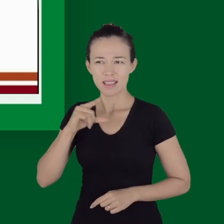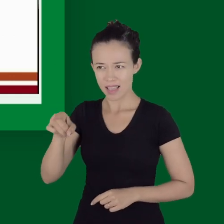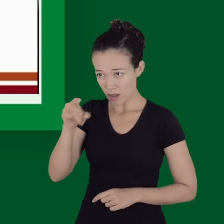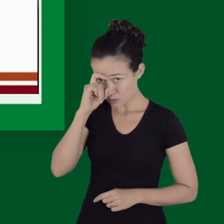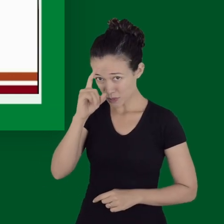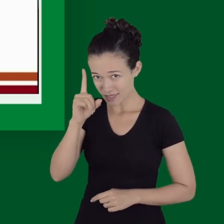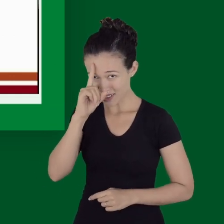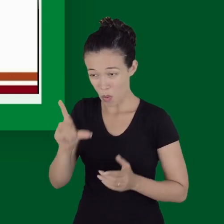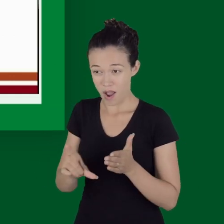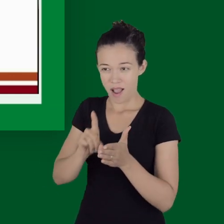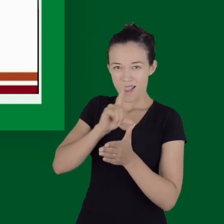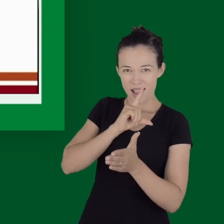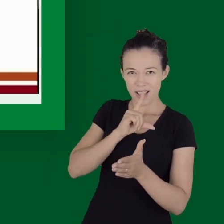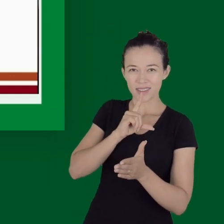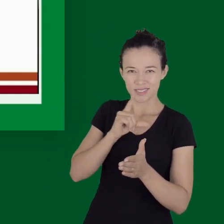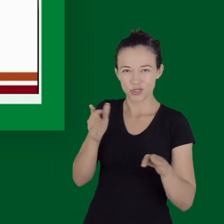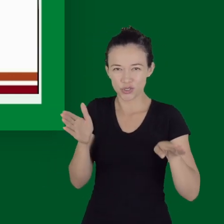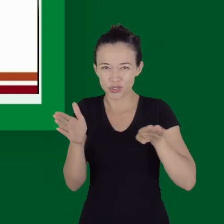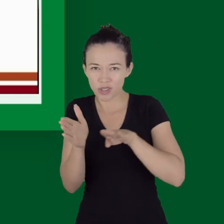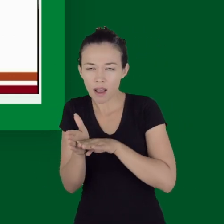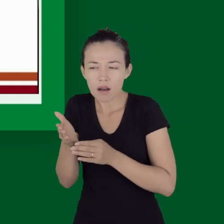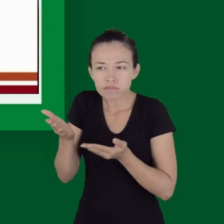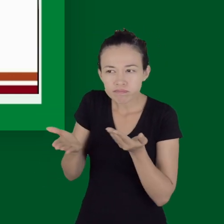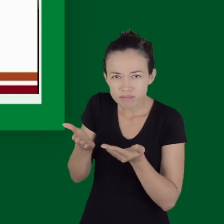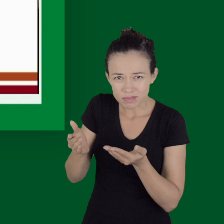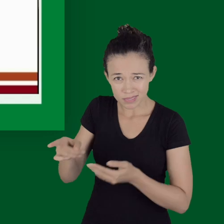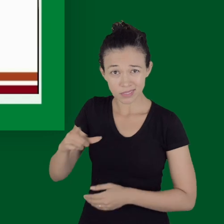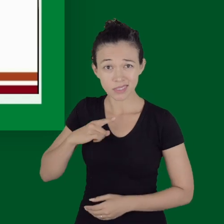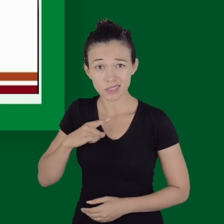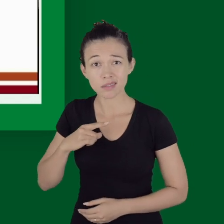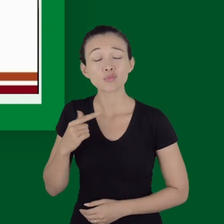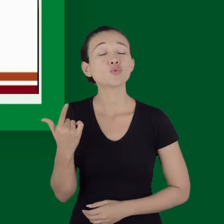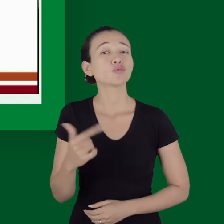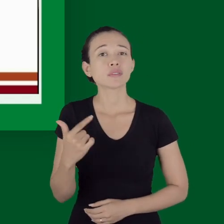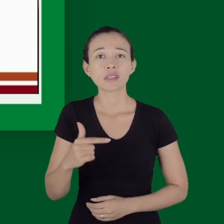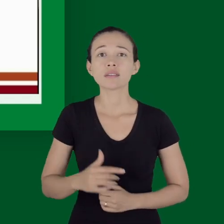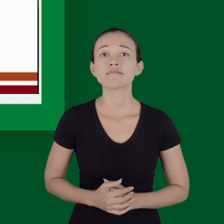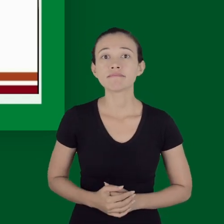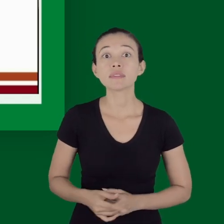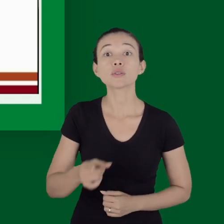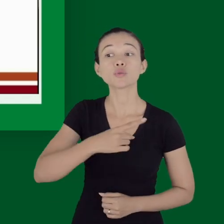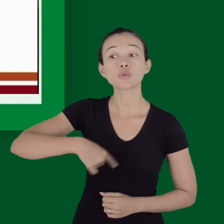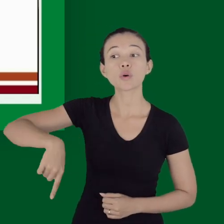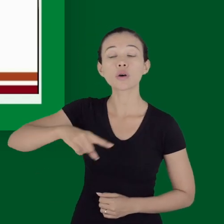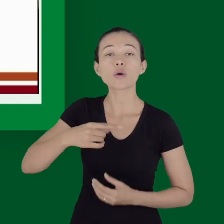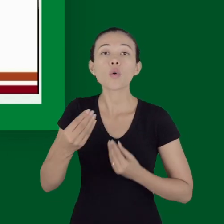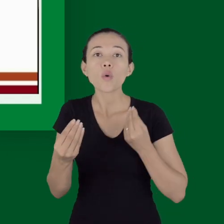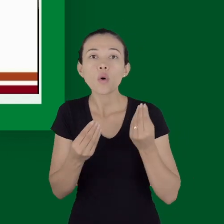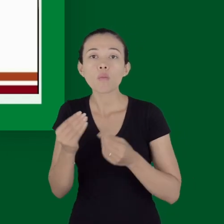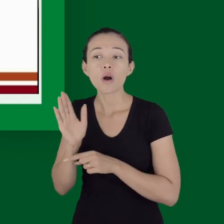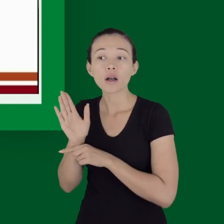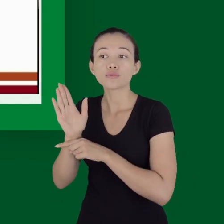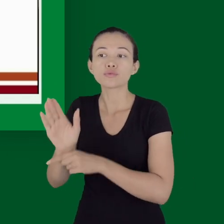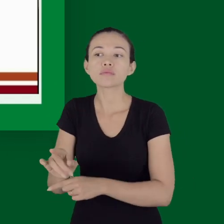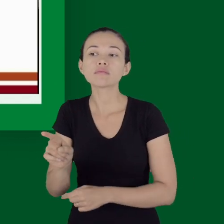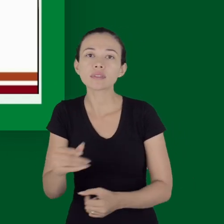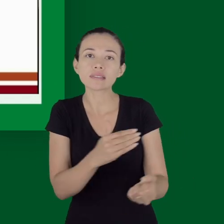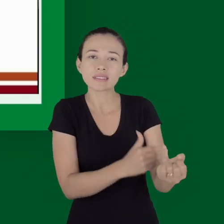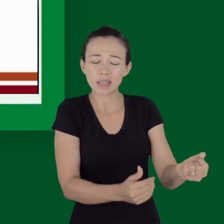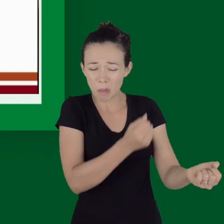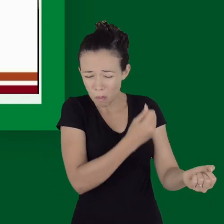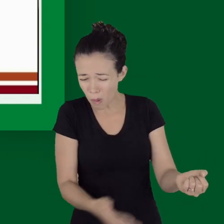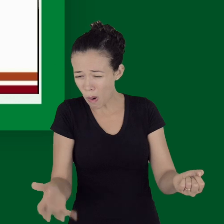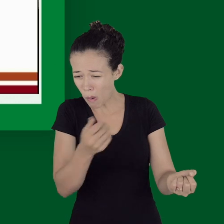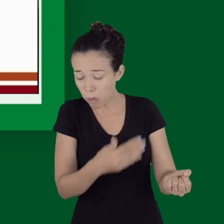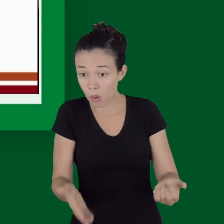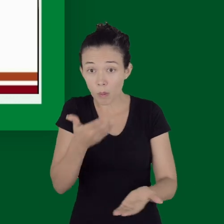PH eh por isso então os profissionais eles devem tomar medidas para o controle da perda sanguínea externa já que a gente não vai